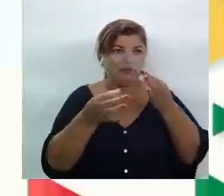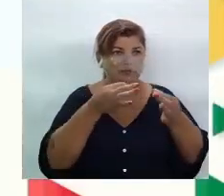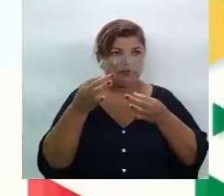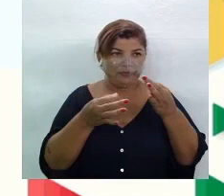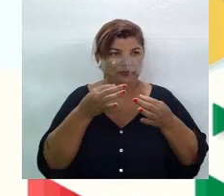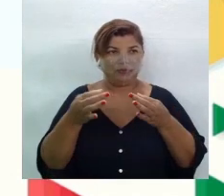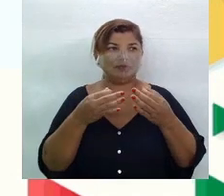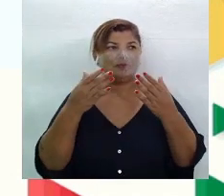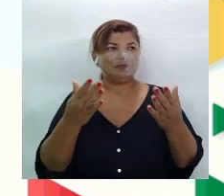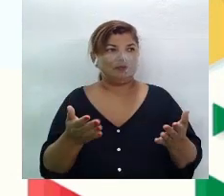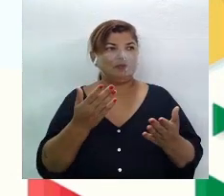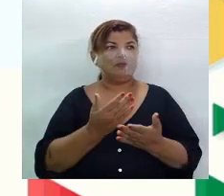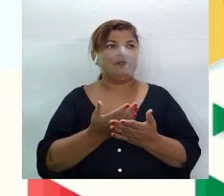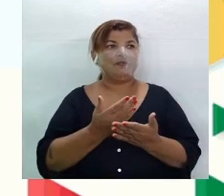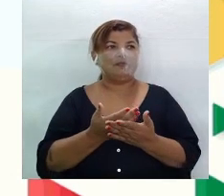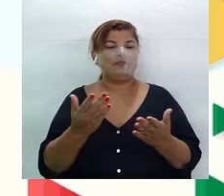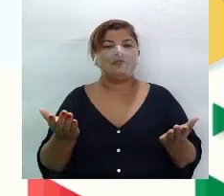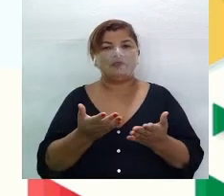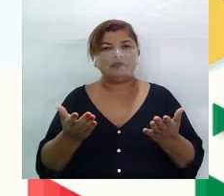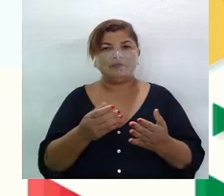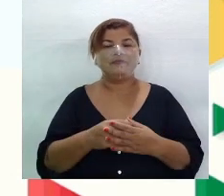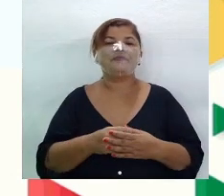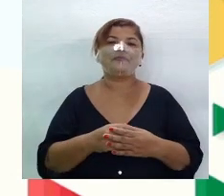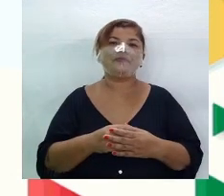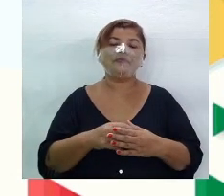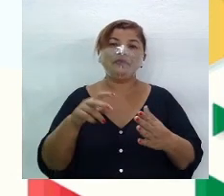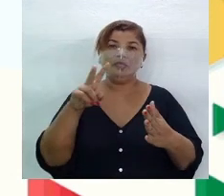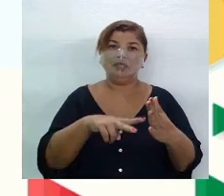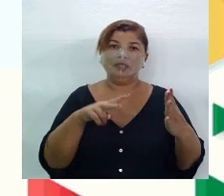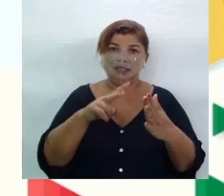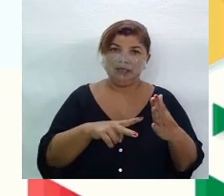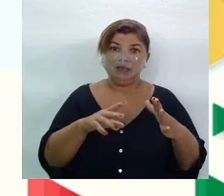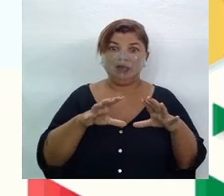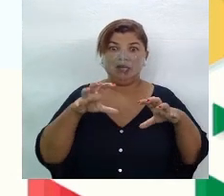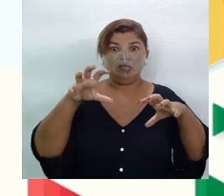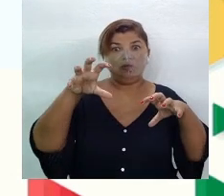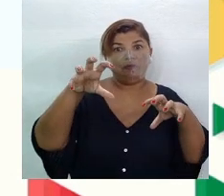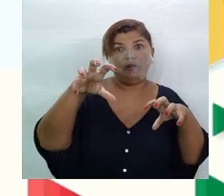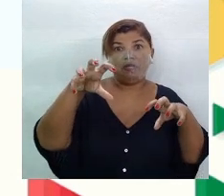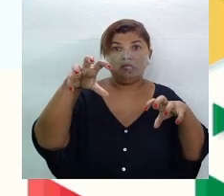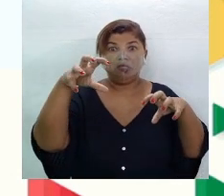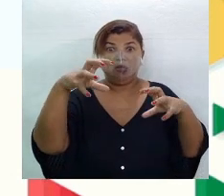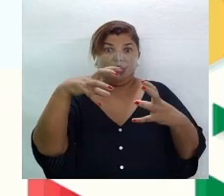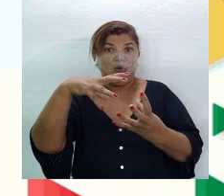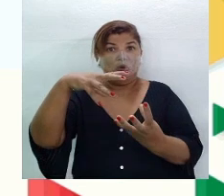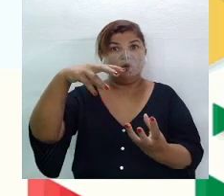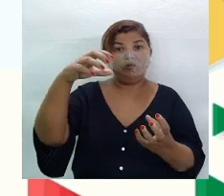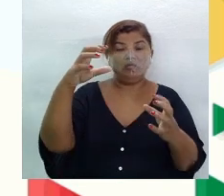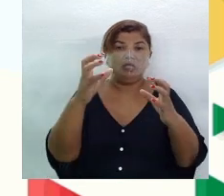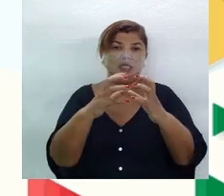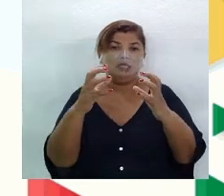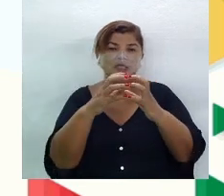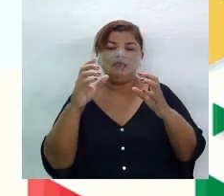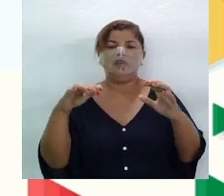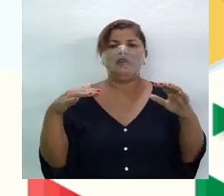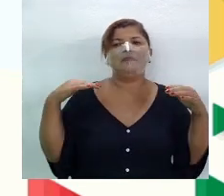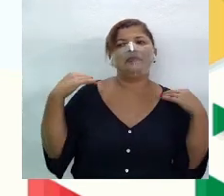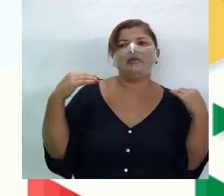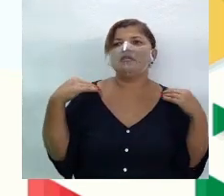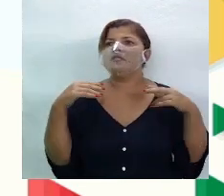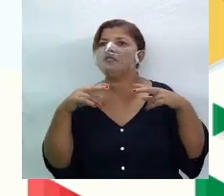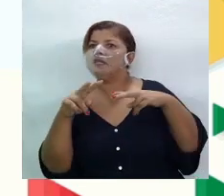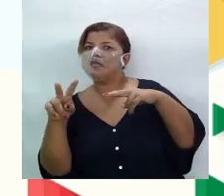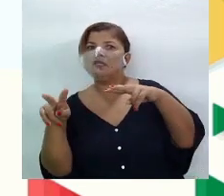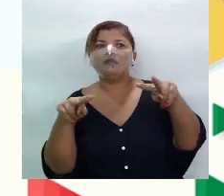tela? Ok. A leitura de Assombrações do Recife Velho é um passeio por ruas, algumas já com